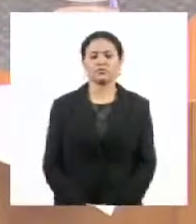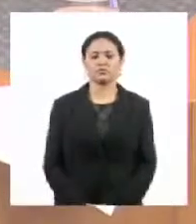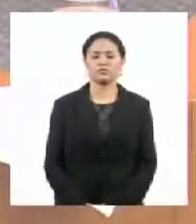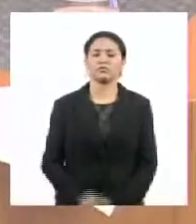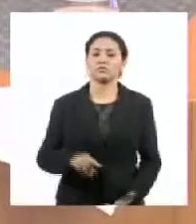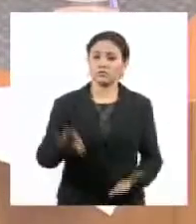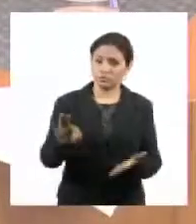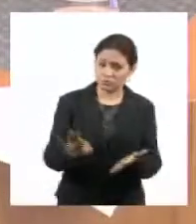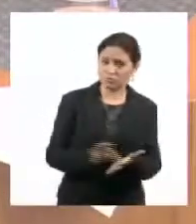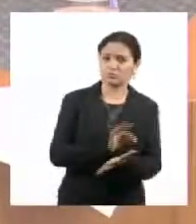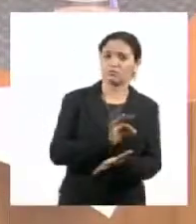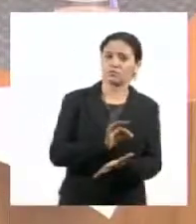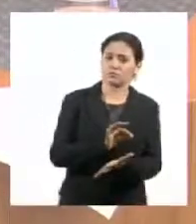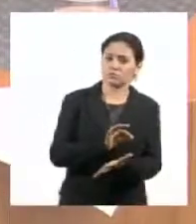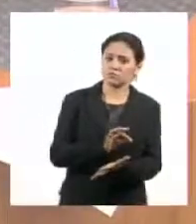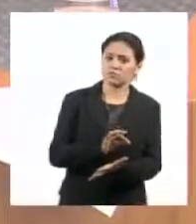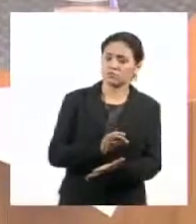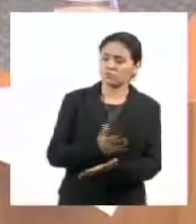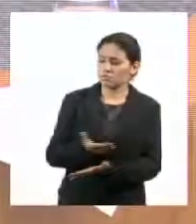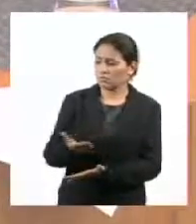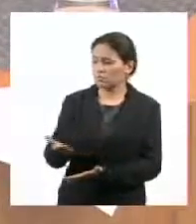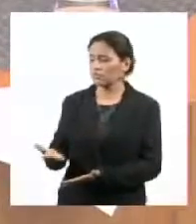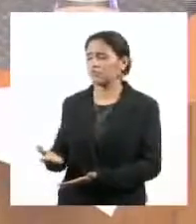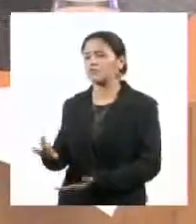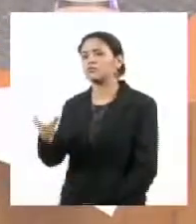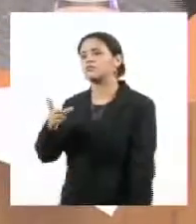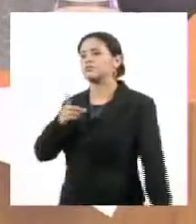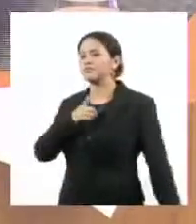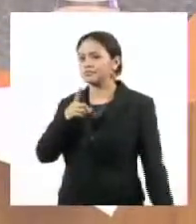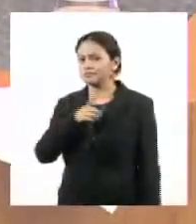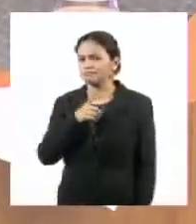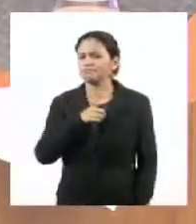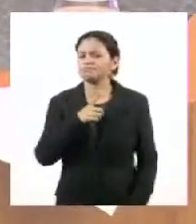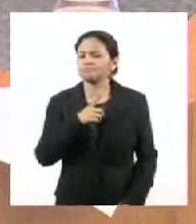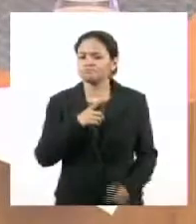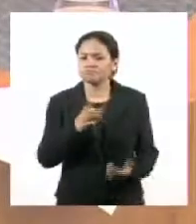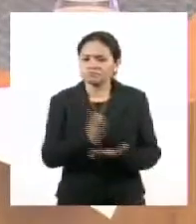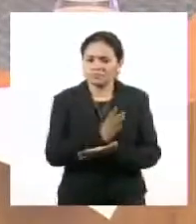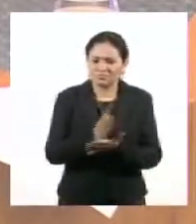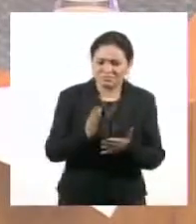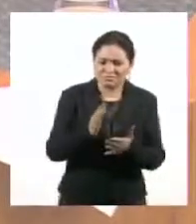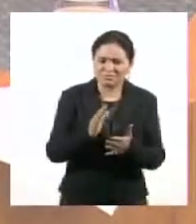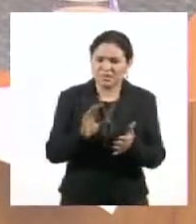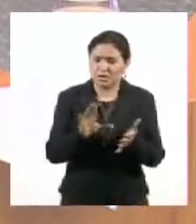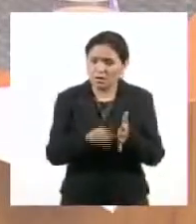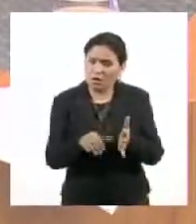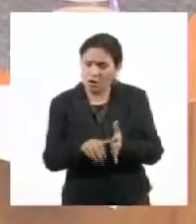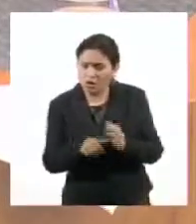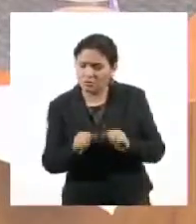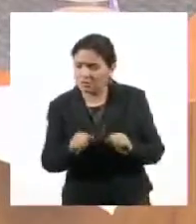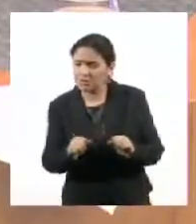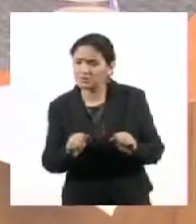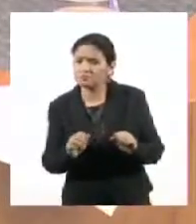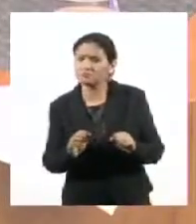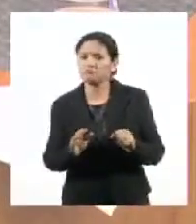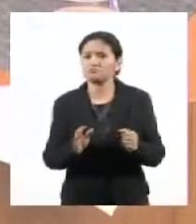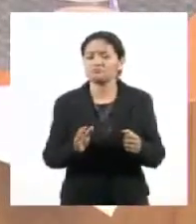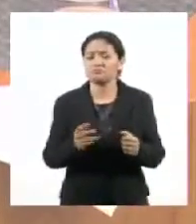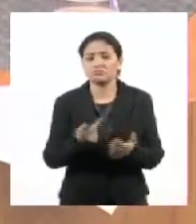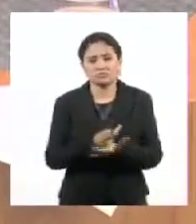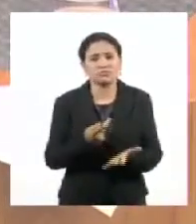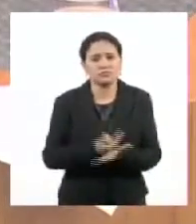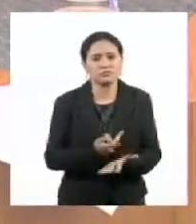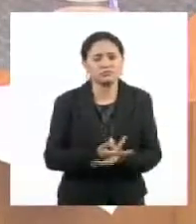contrato, senhoras e senhores, tem vícios, tem possibilidades de fraude, possibilidade de corrupção e,